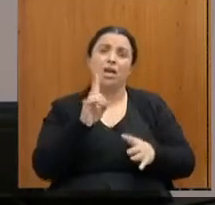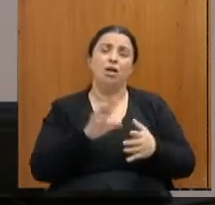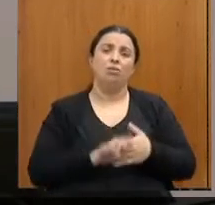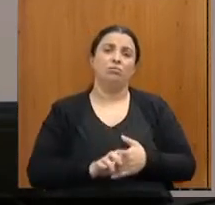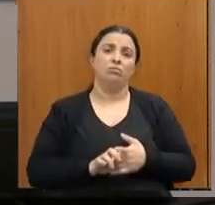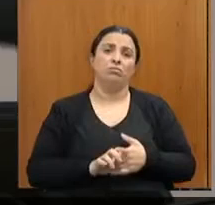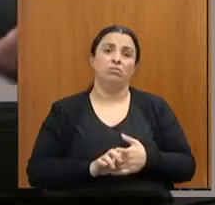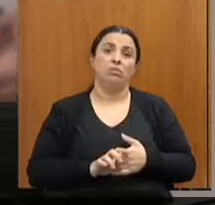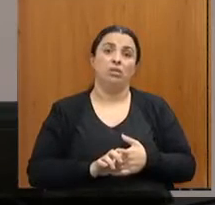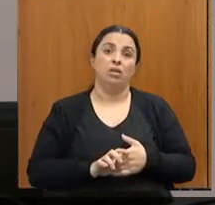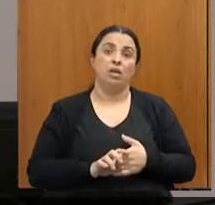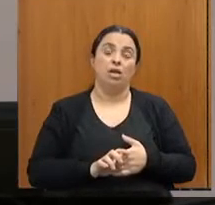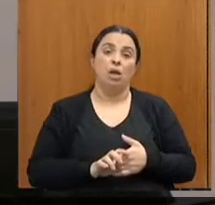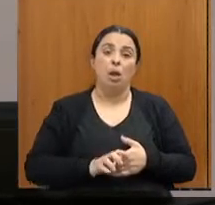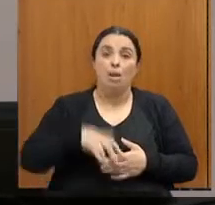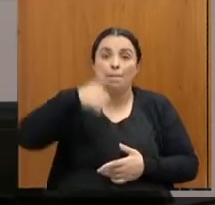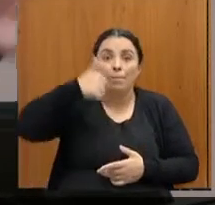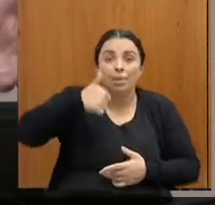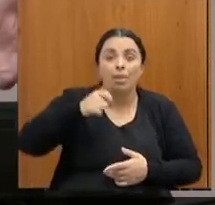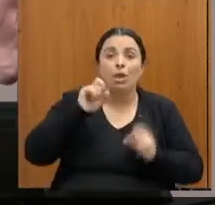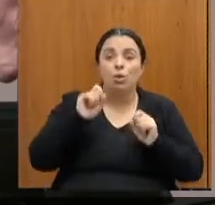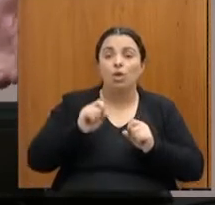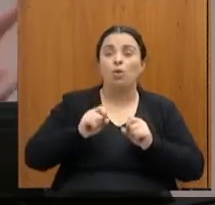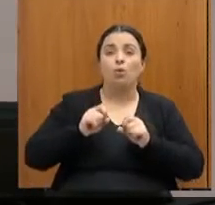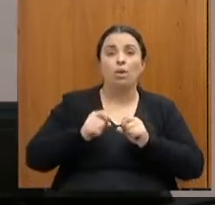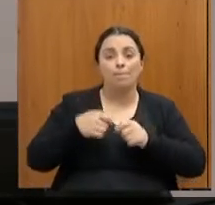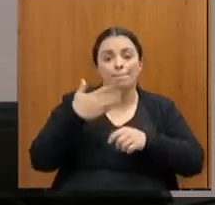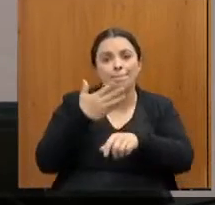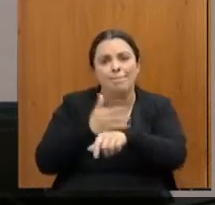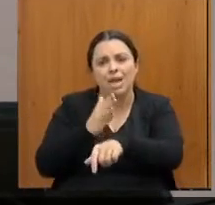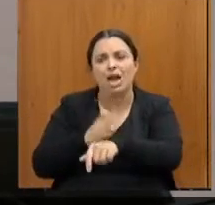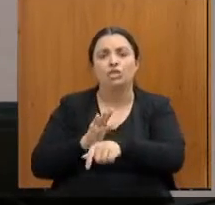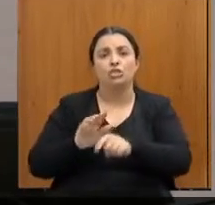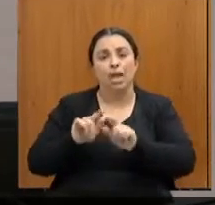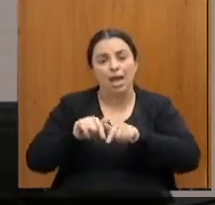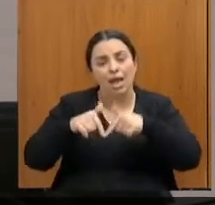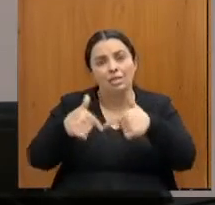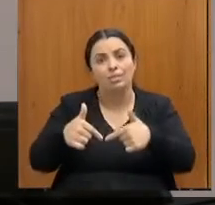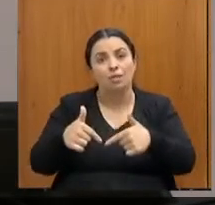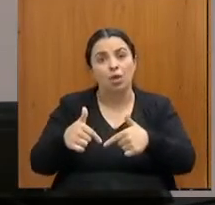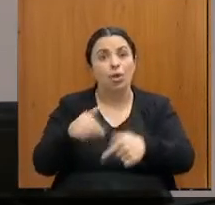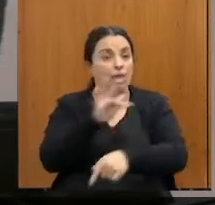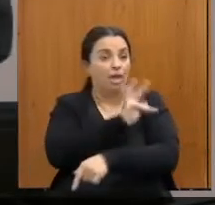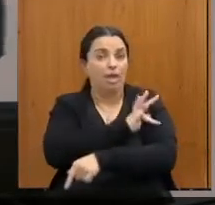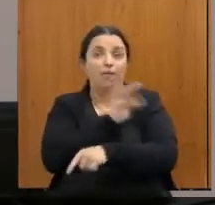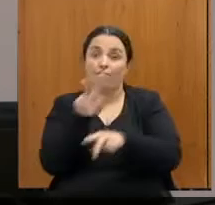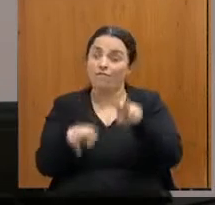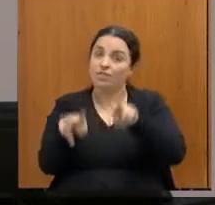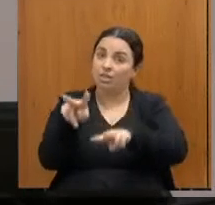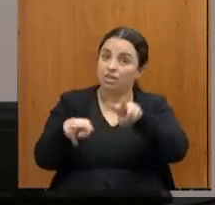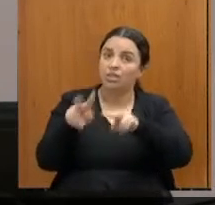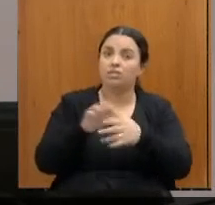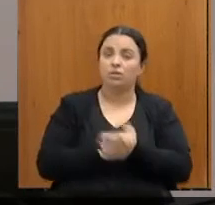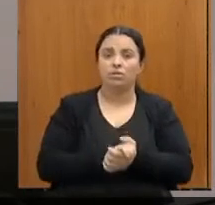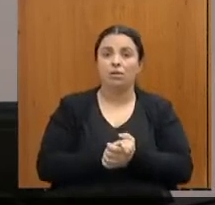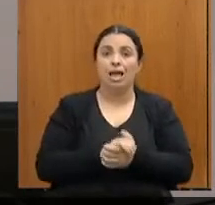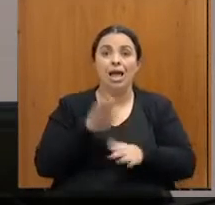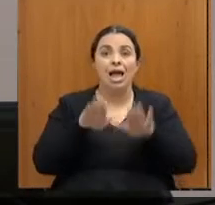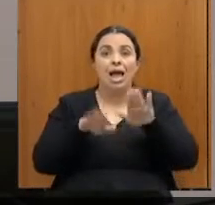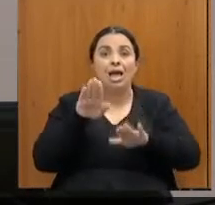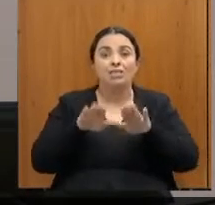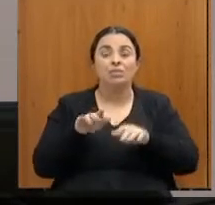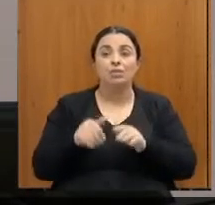aquilo que você em prática e que se fiscaliza nós temos o fiscalização prévia absurda